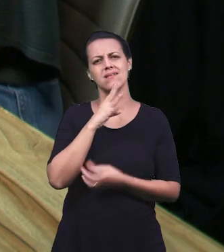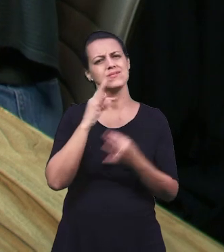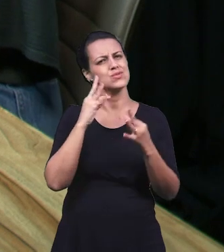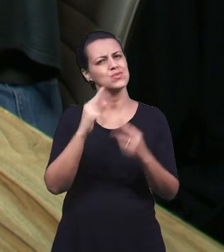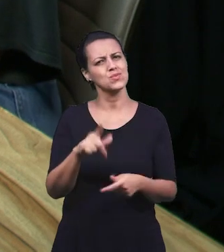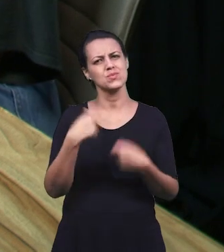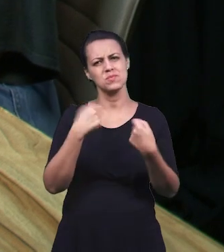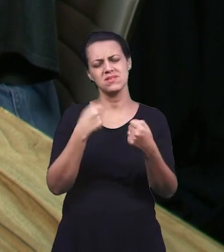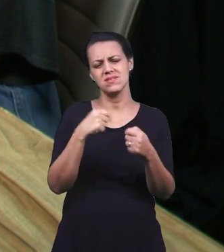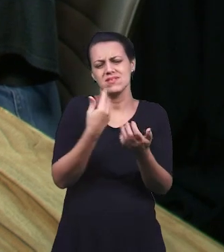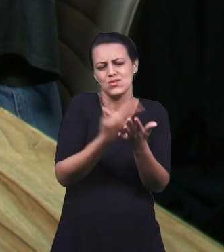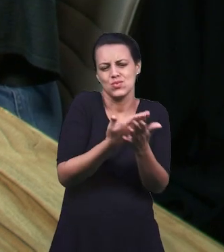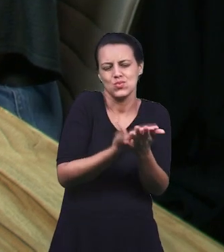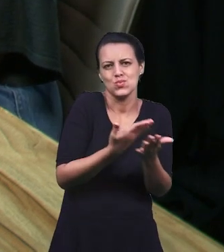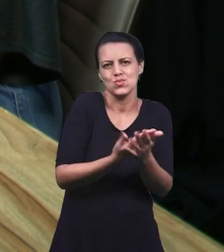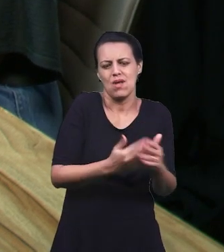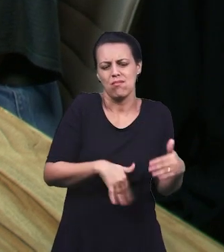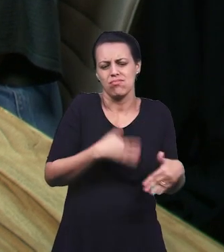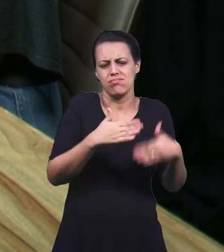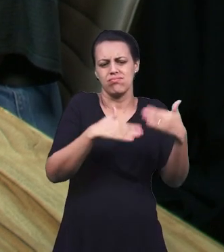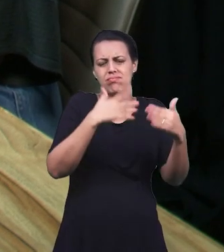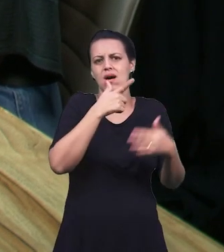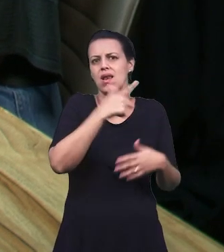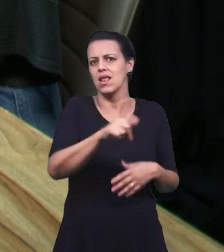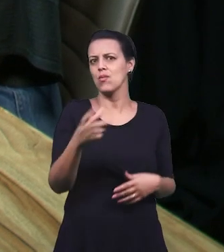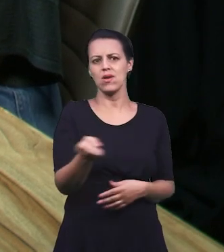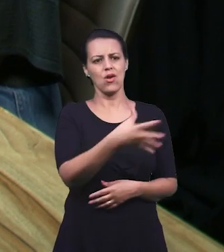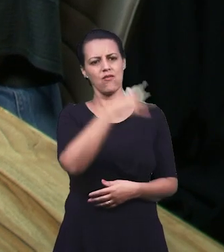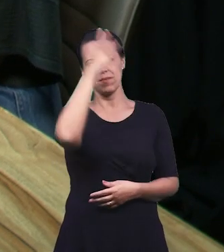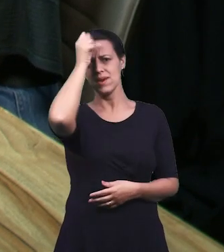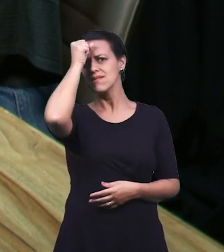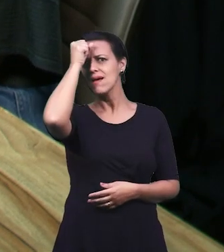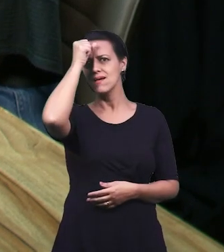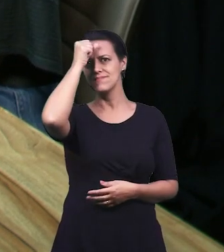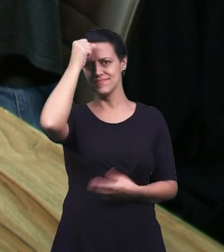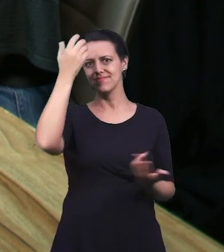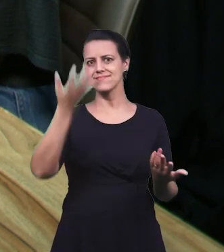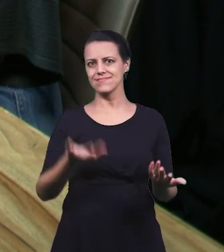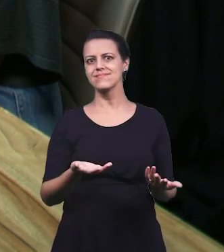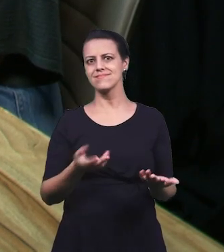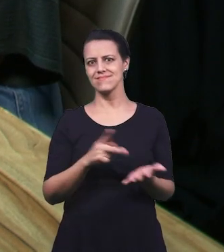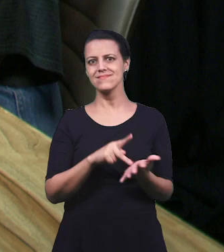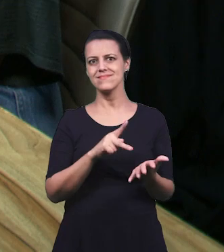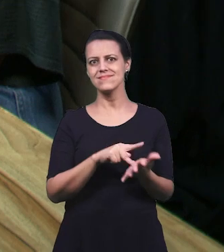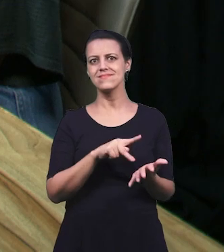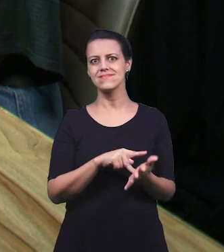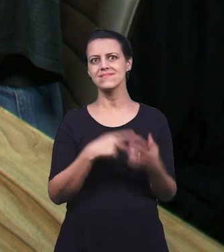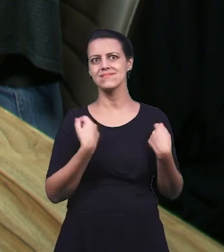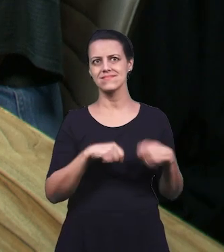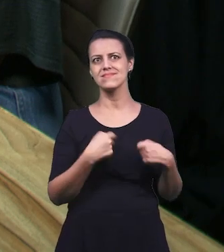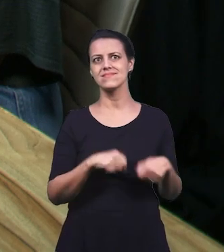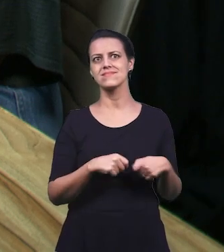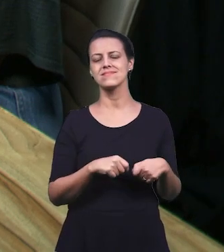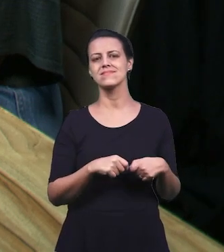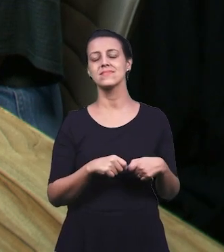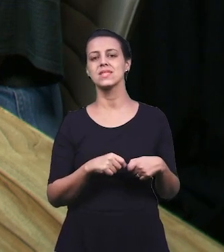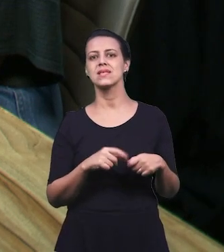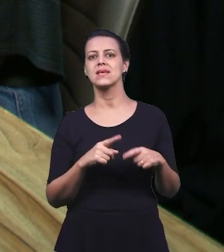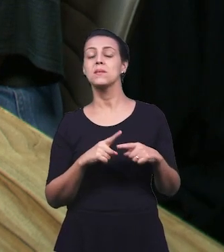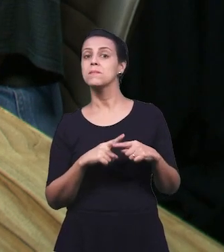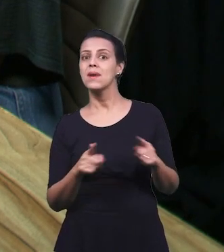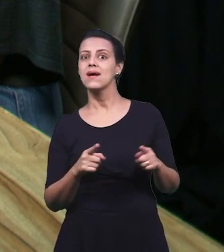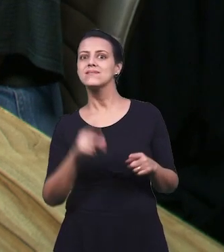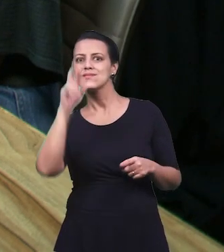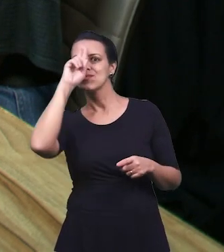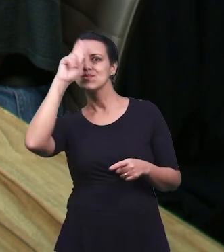passar por todo o processo de aprender com certeza. uma Uma língua língua nova, né. nova. E não Sim. uma, 2, a língua de sinais de lá e o espanhol. Sim, com certeza.